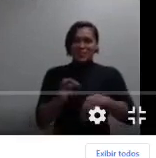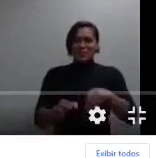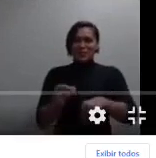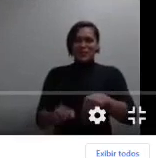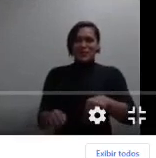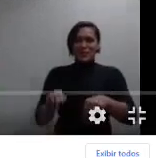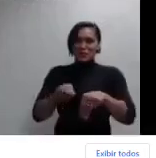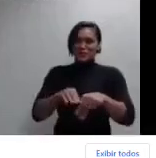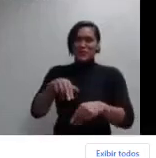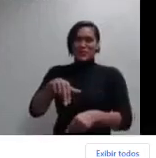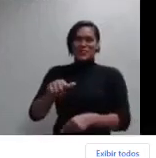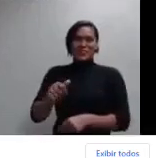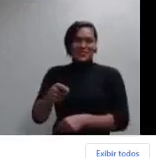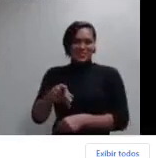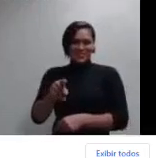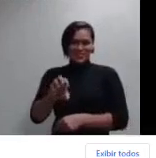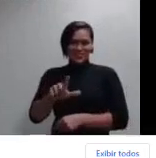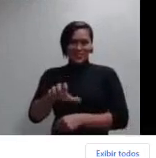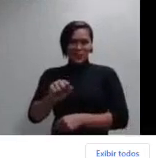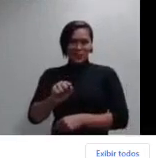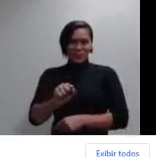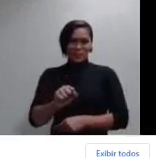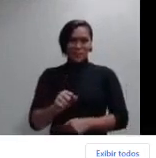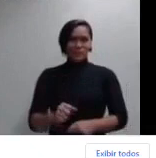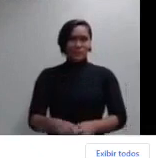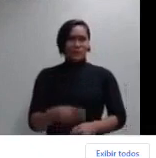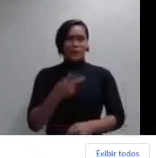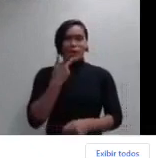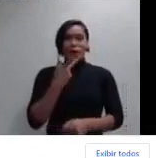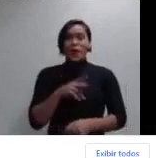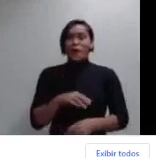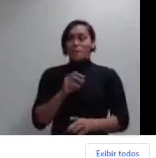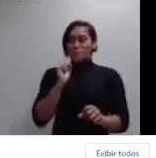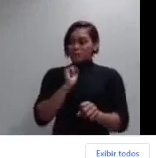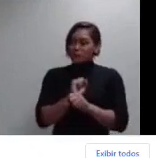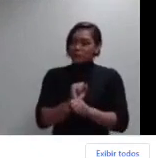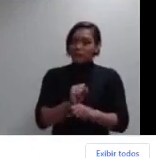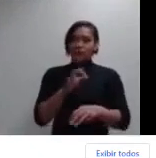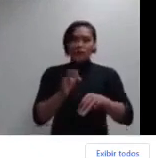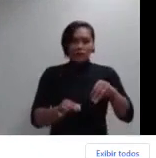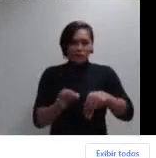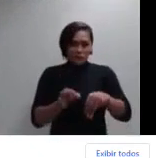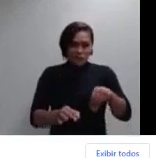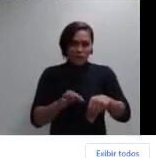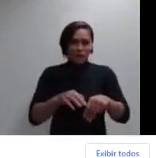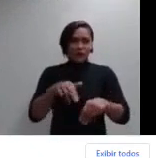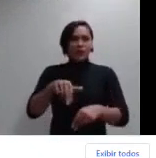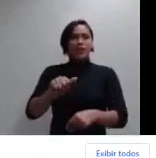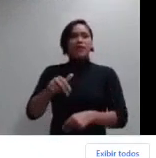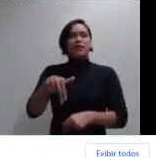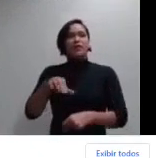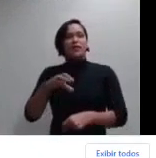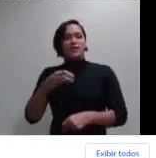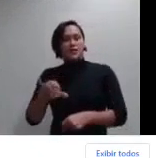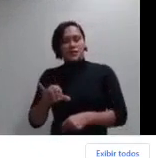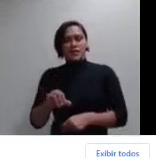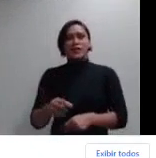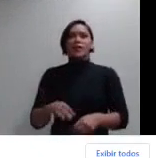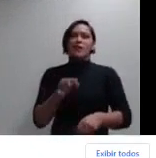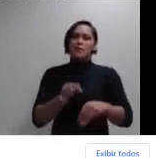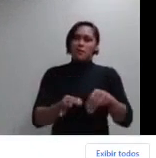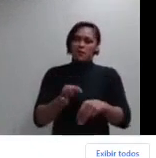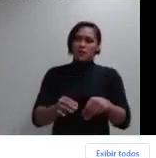ele foi para o STJ. Na saudação feita pelo ministro Raul Araújo,